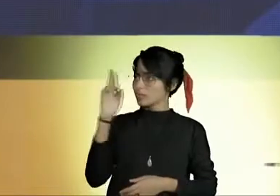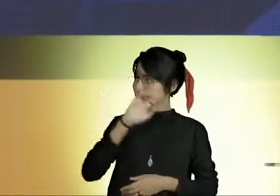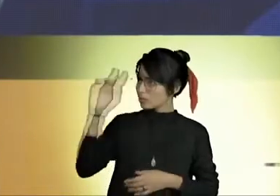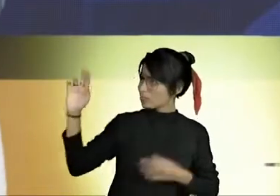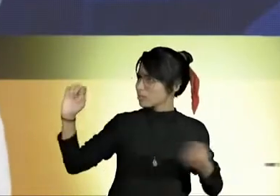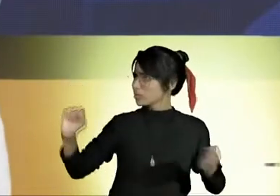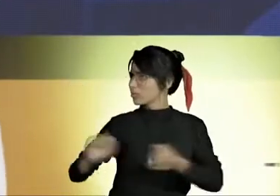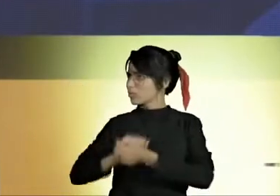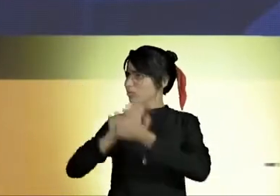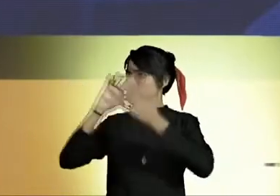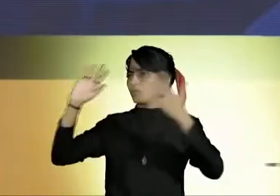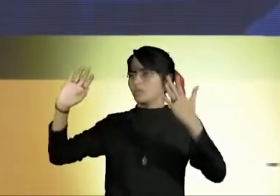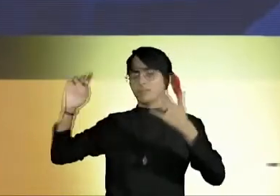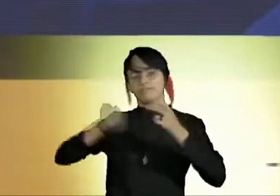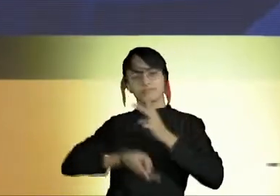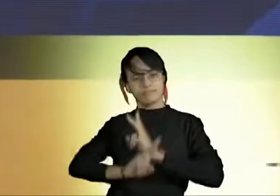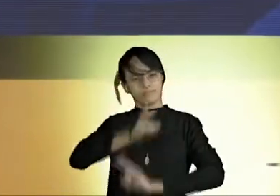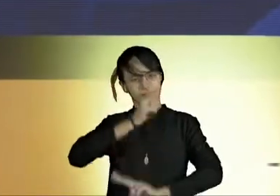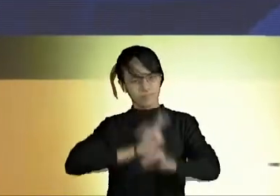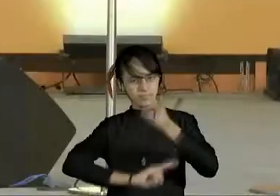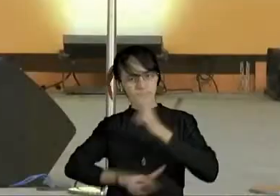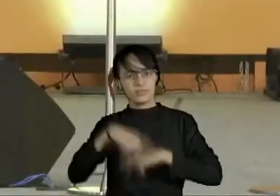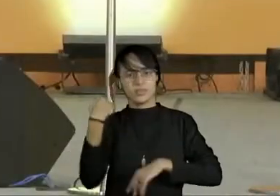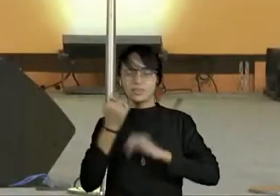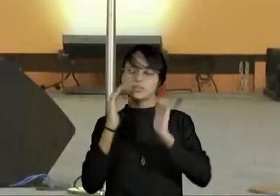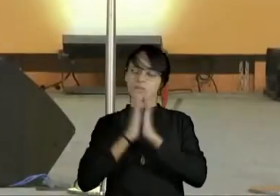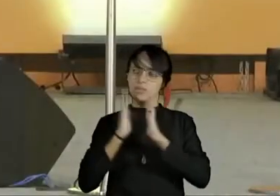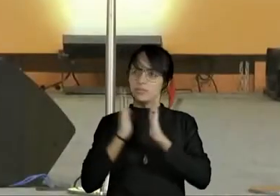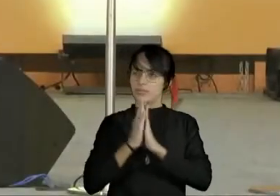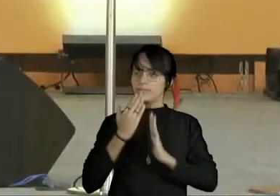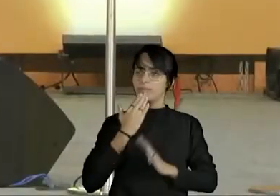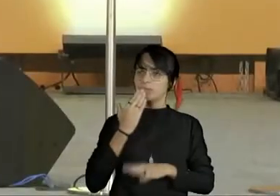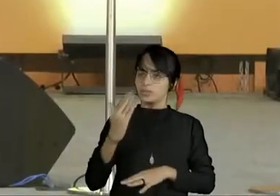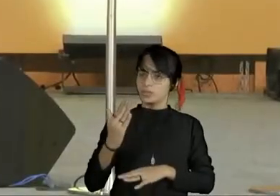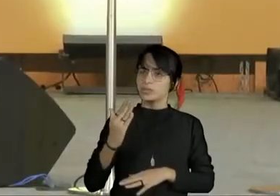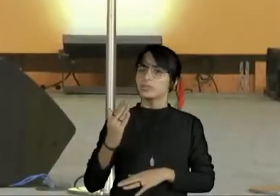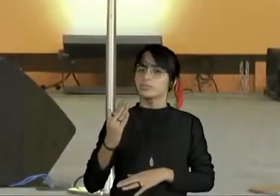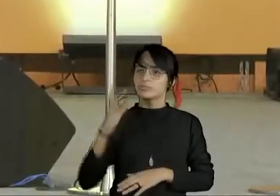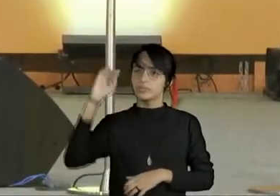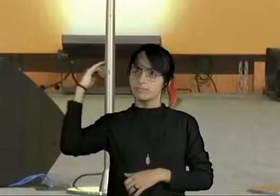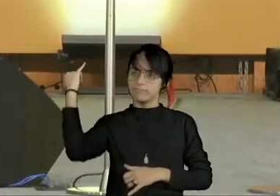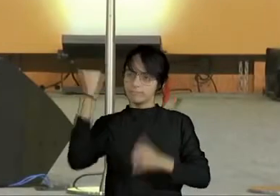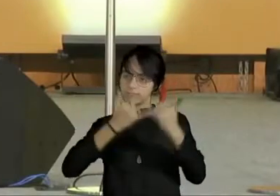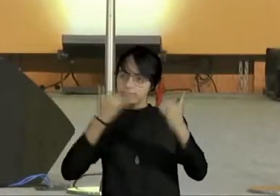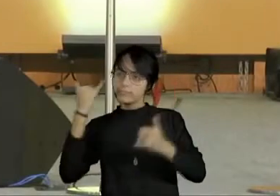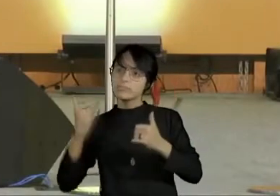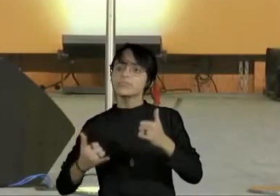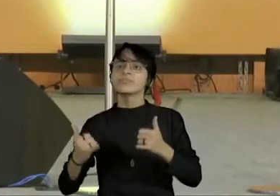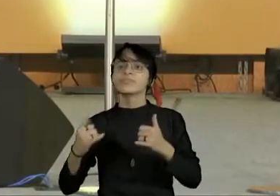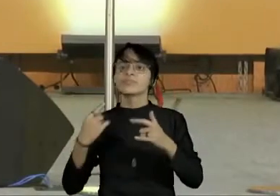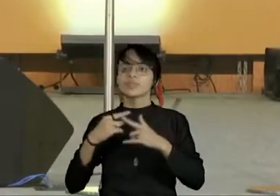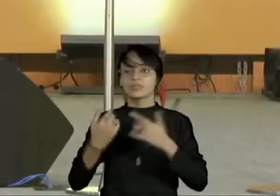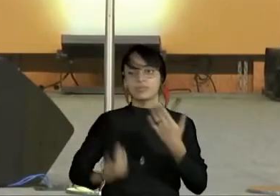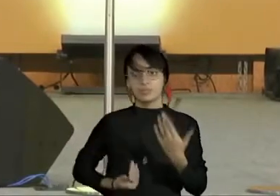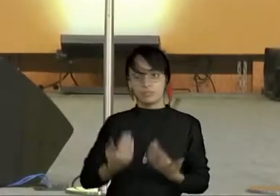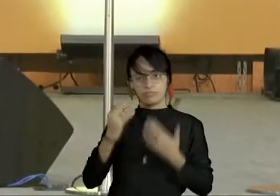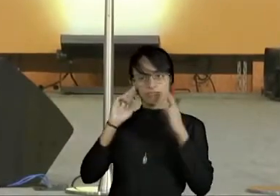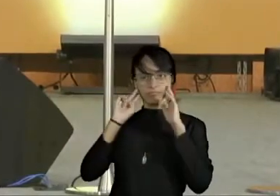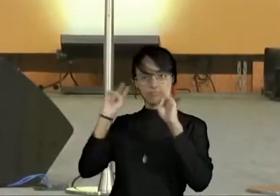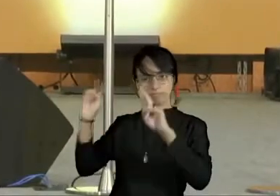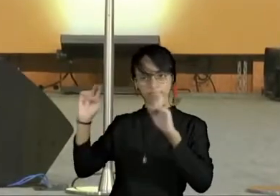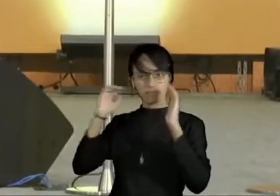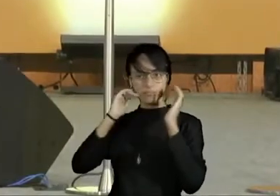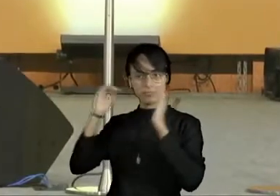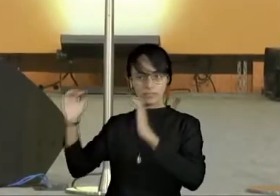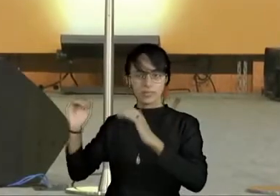glória, sem cessar. Nós oramos e te pedimos, fala, que os teus servos ouvem,